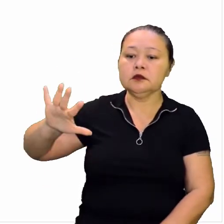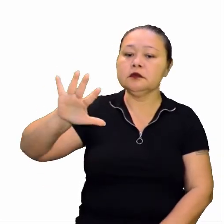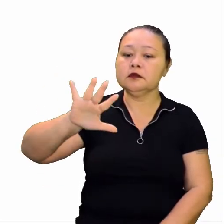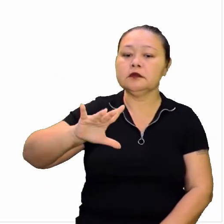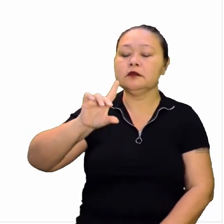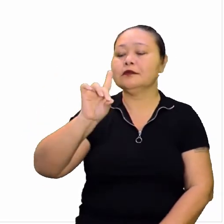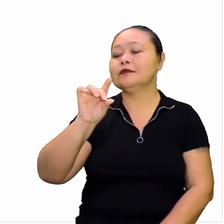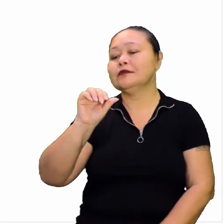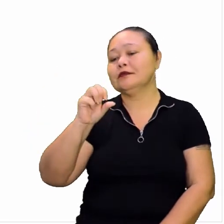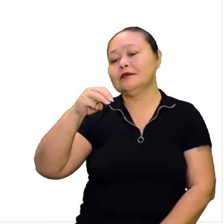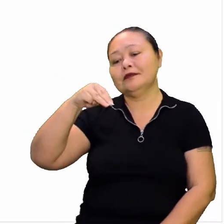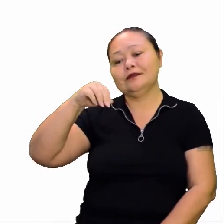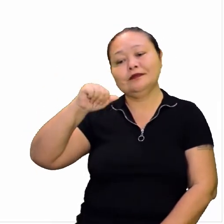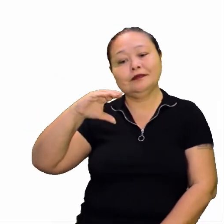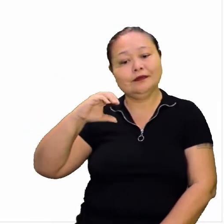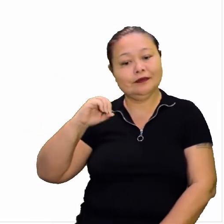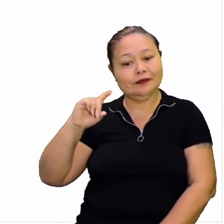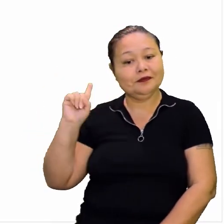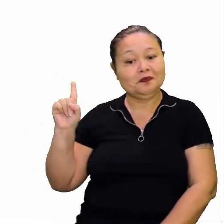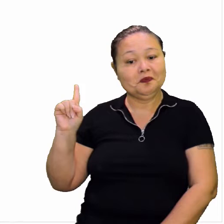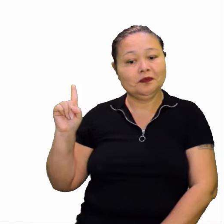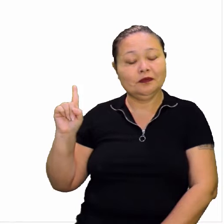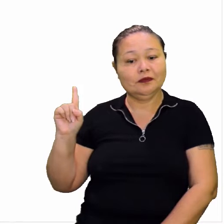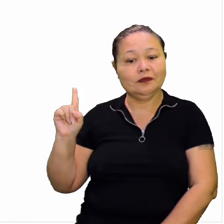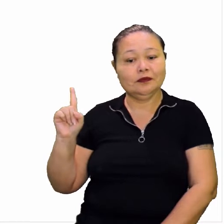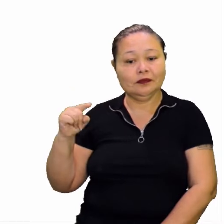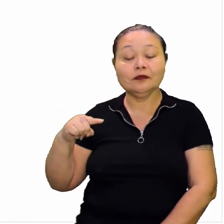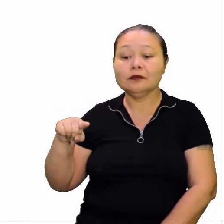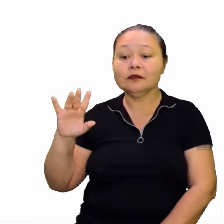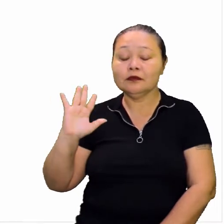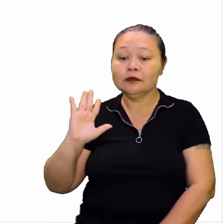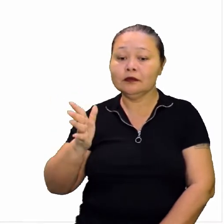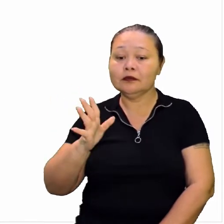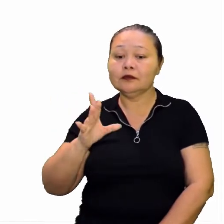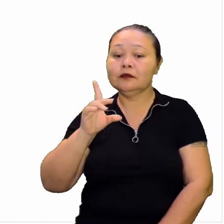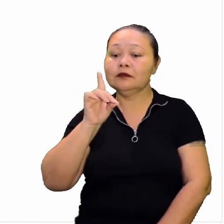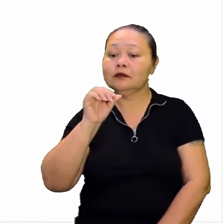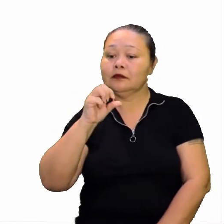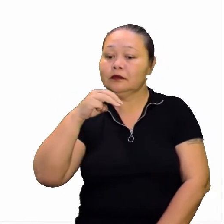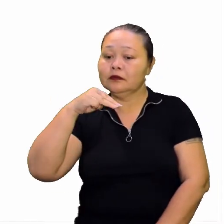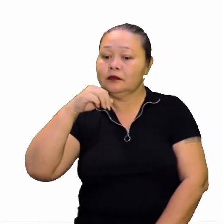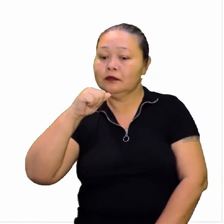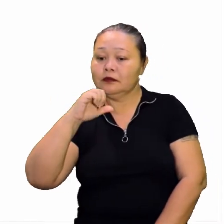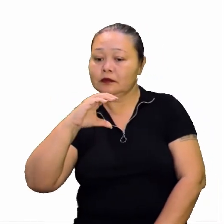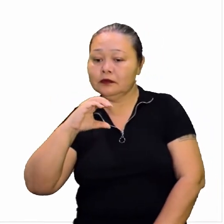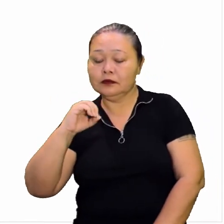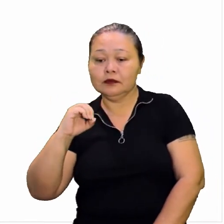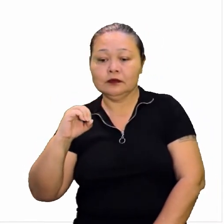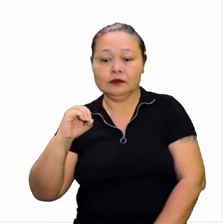Damasco, nossa. Vocês já viram, né? Damasco ali,